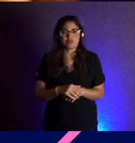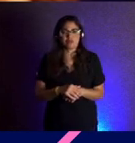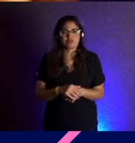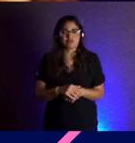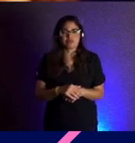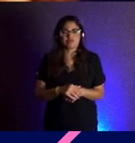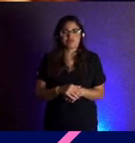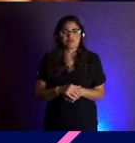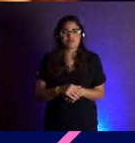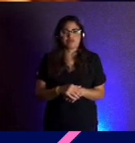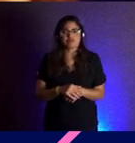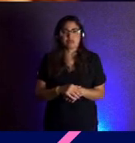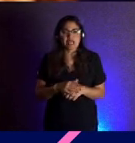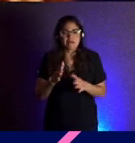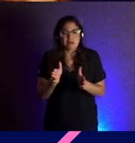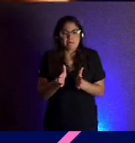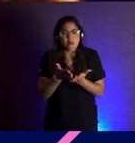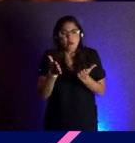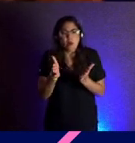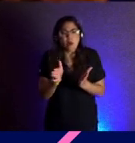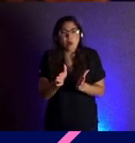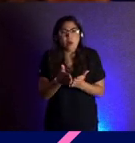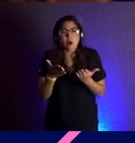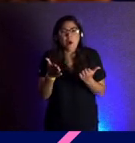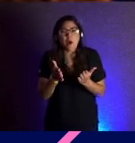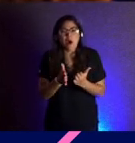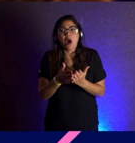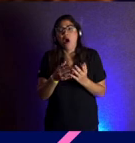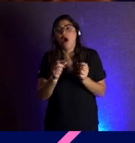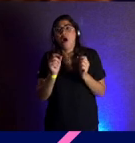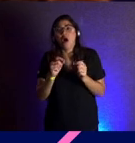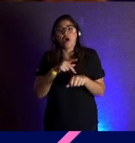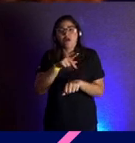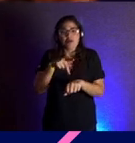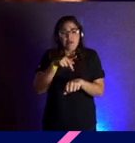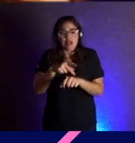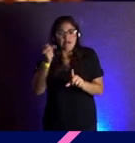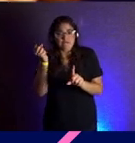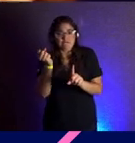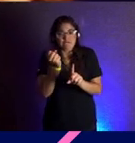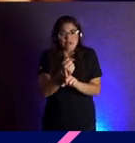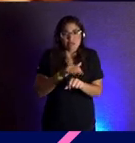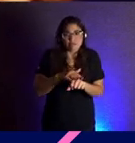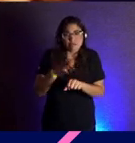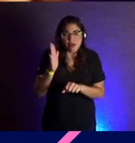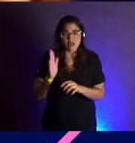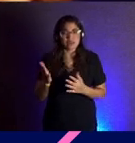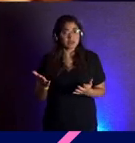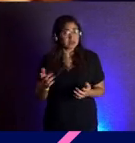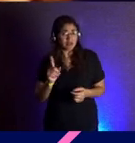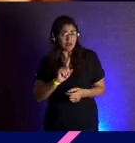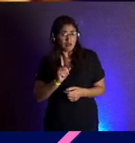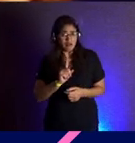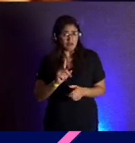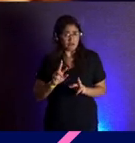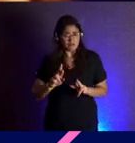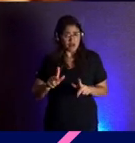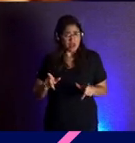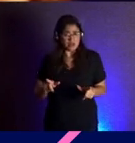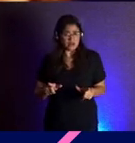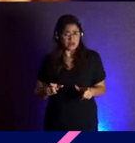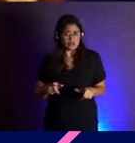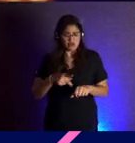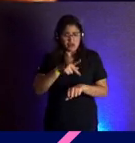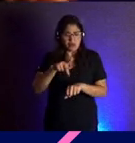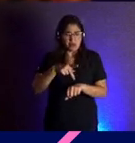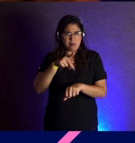menos favorecidos ou países mais pobres são os países mais afetados? Na verdade, não são. Os países em desenvolvimento ou desenvolvidos,